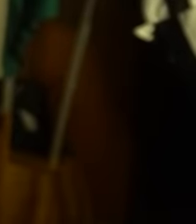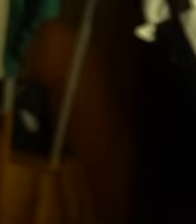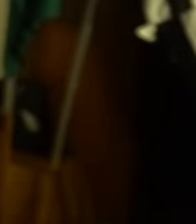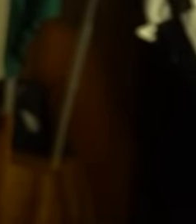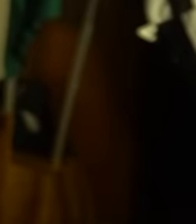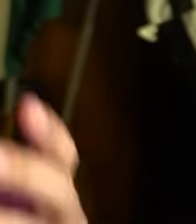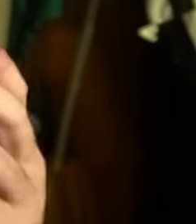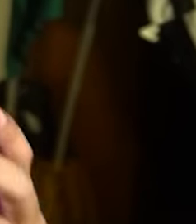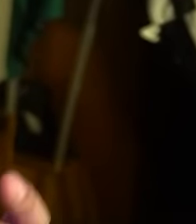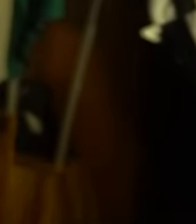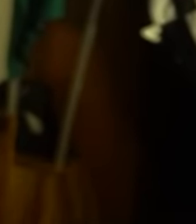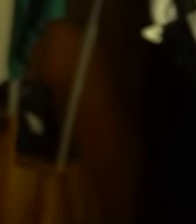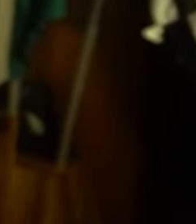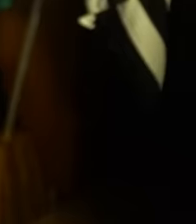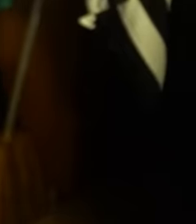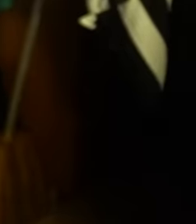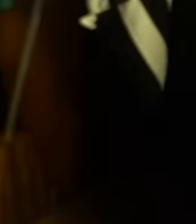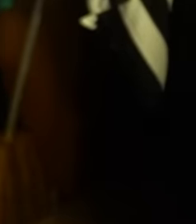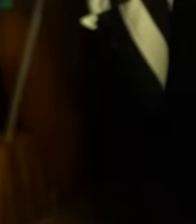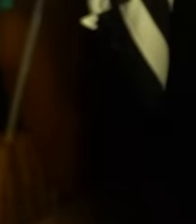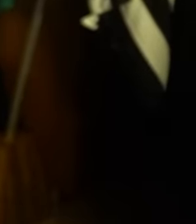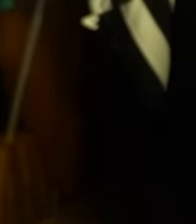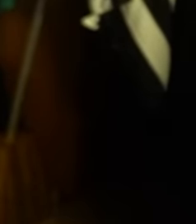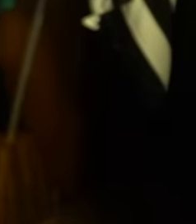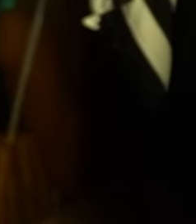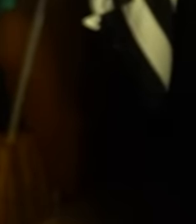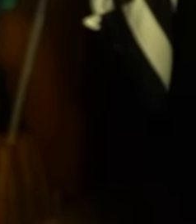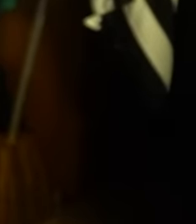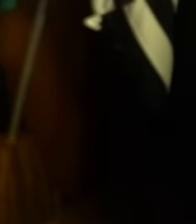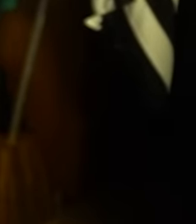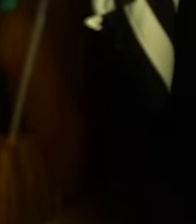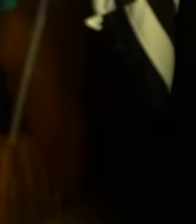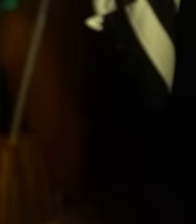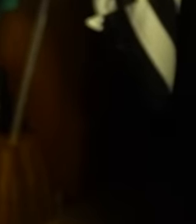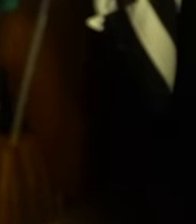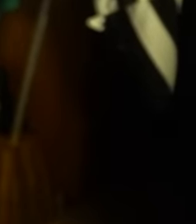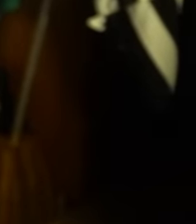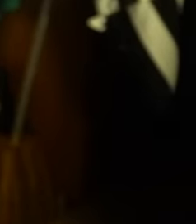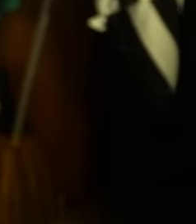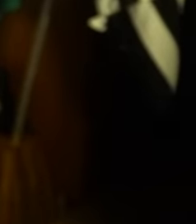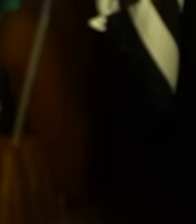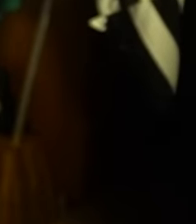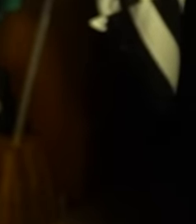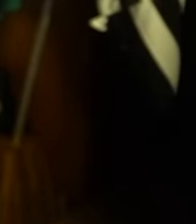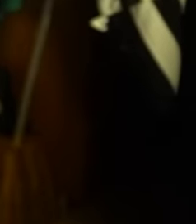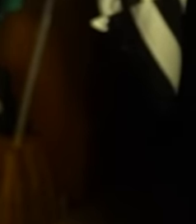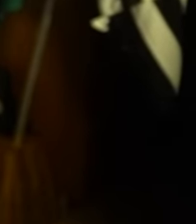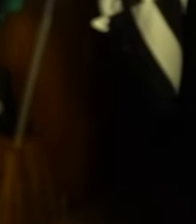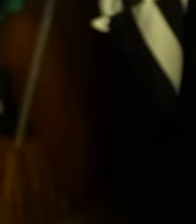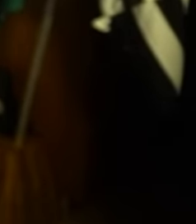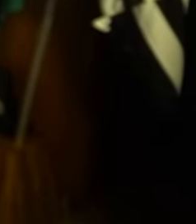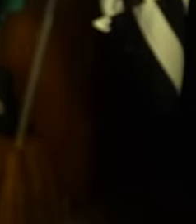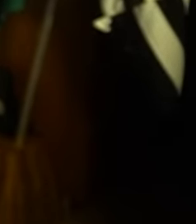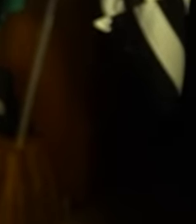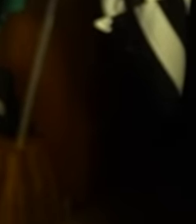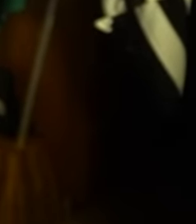vocês compartilhem isso, eu preciso que isso ganhe repercussão. Tô com o apoio da Associação Brasileira de Psiquiatria, do Conselho Regional de Medicina de São Paulo, de várias